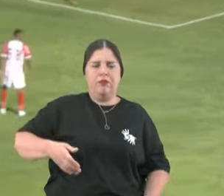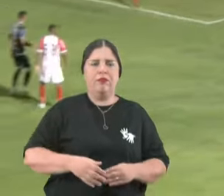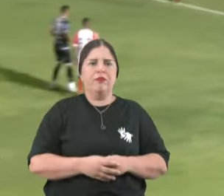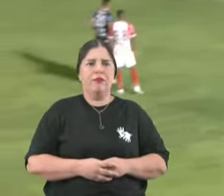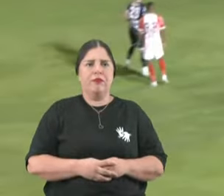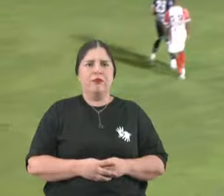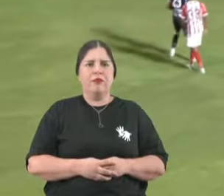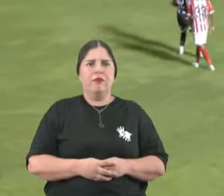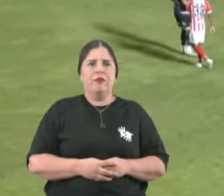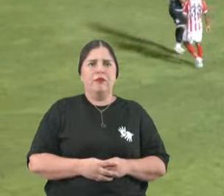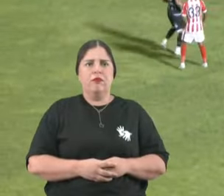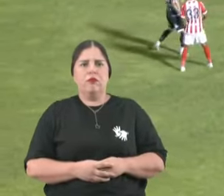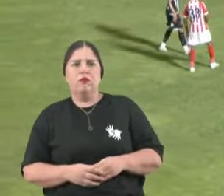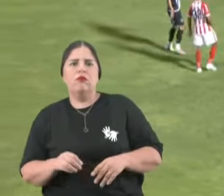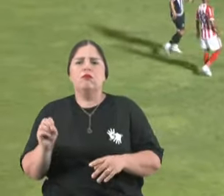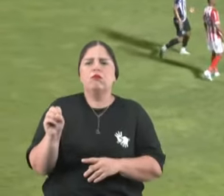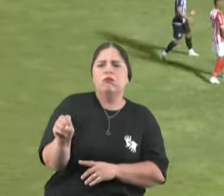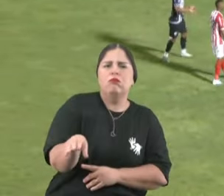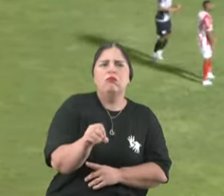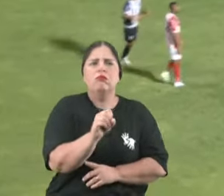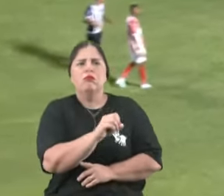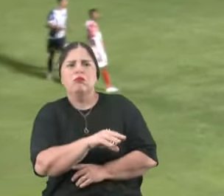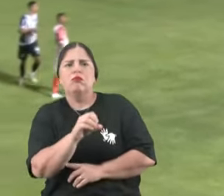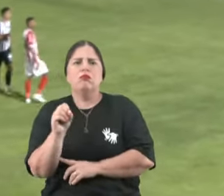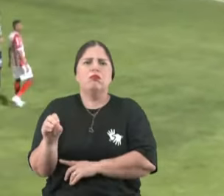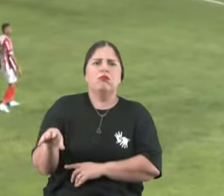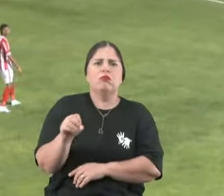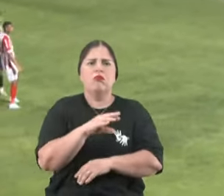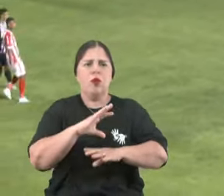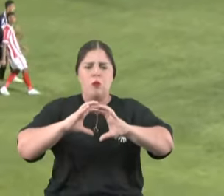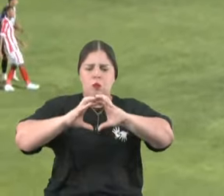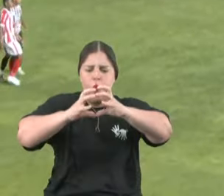passa ali um pano na criança, enxuga a bola.